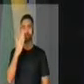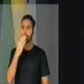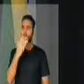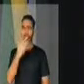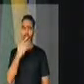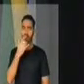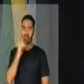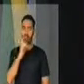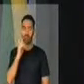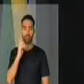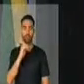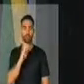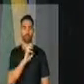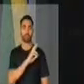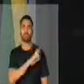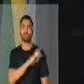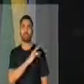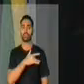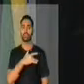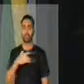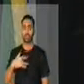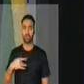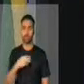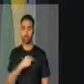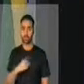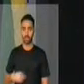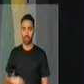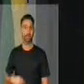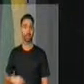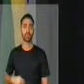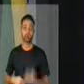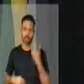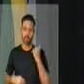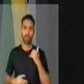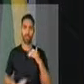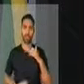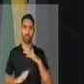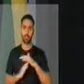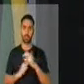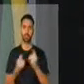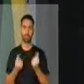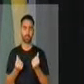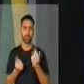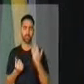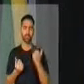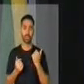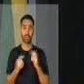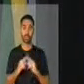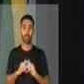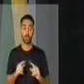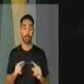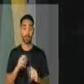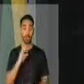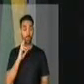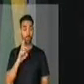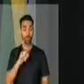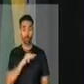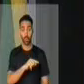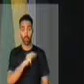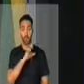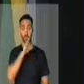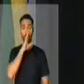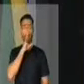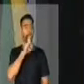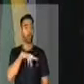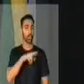saúde do estado, sei da limitação de recursos, sei do desafio, mas uma coisa que Vossa Excelência não tem sido é omissa à causa e